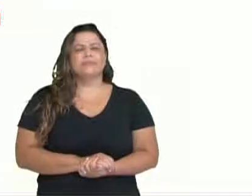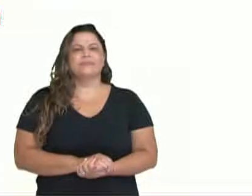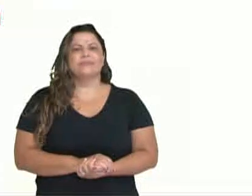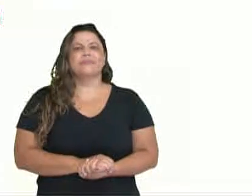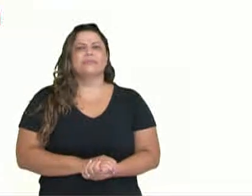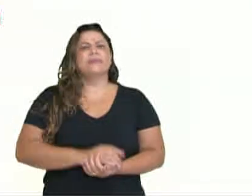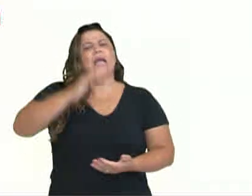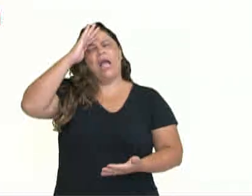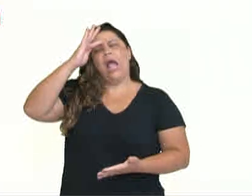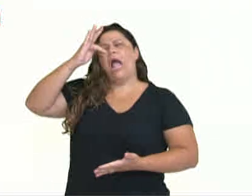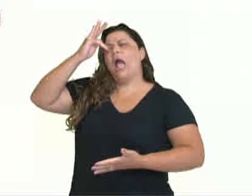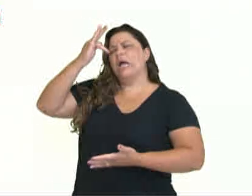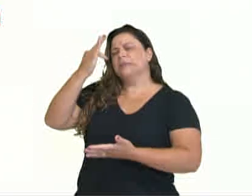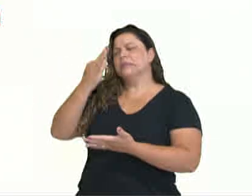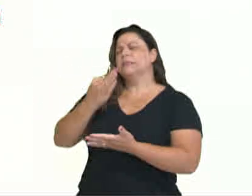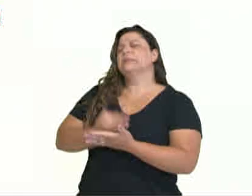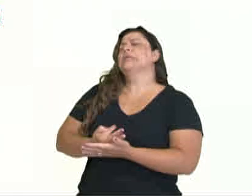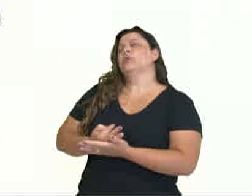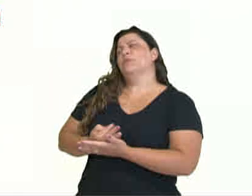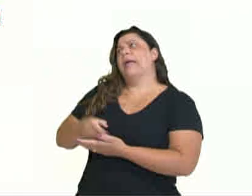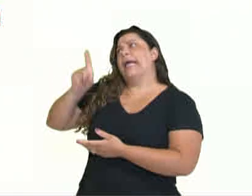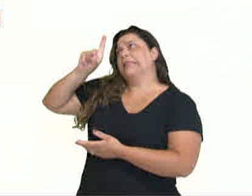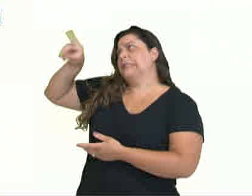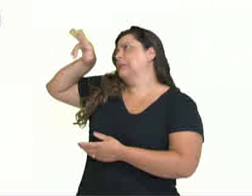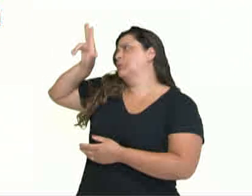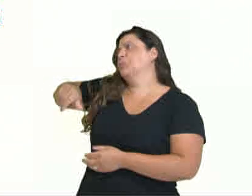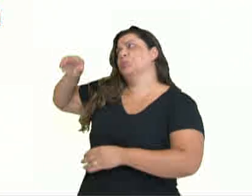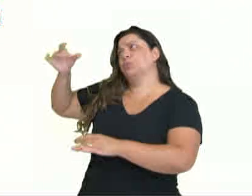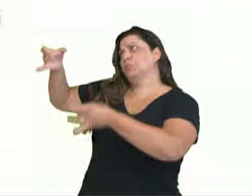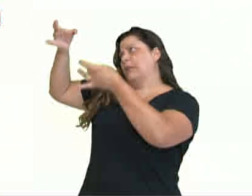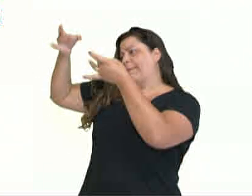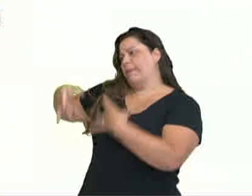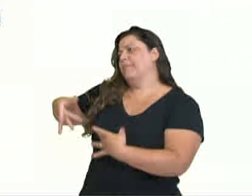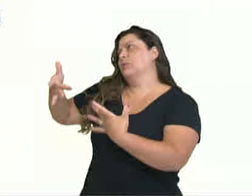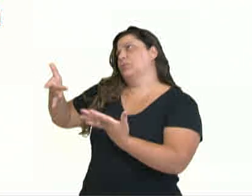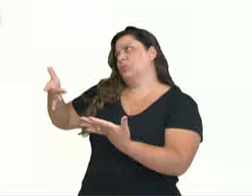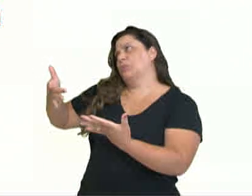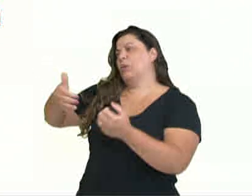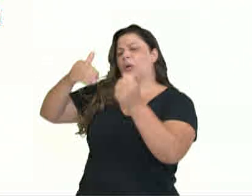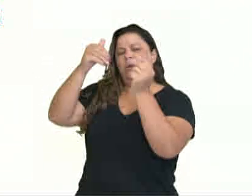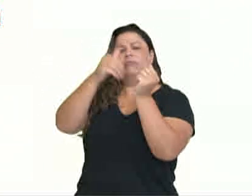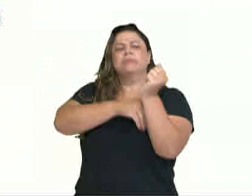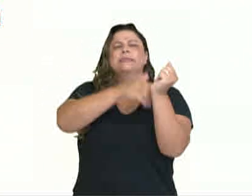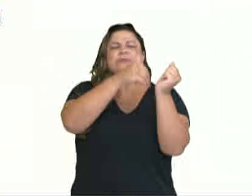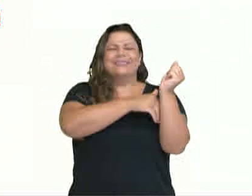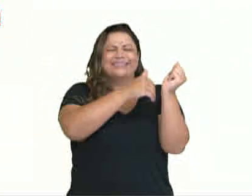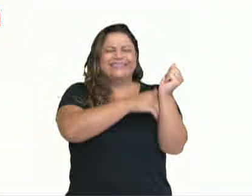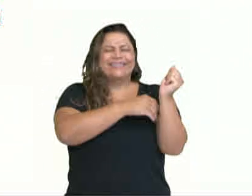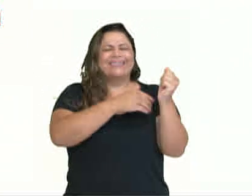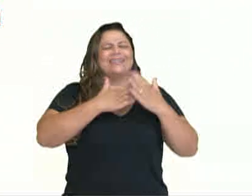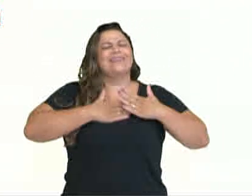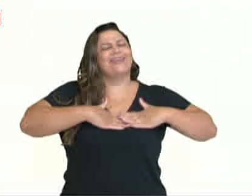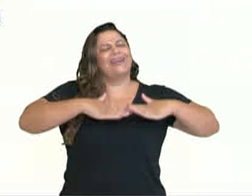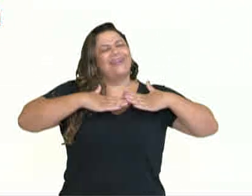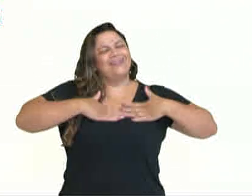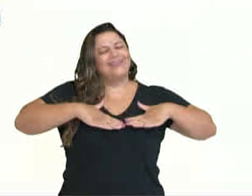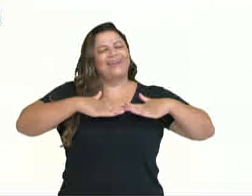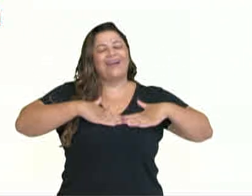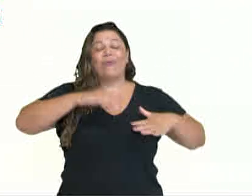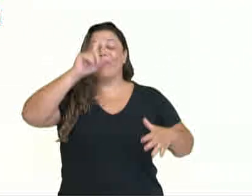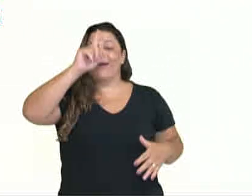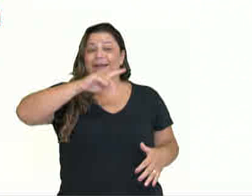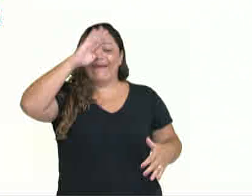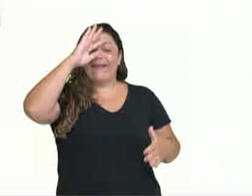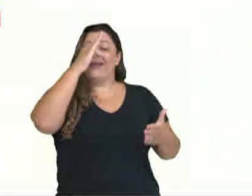Tenho fé, dona. Deus nunca me abandonou. Aí estava o segredo daquela segurança, daquela calma. Era a